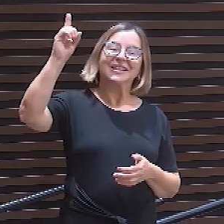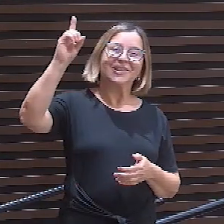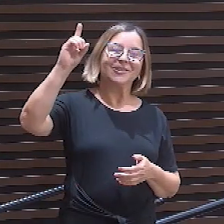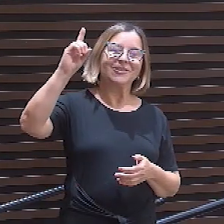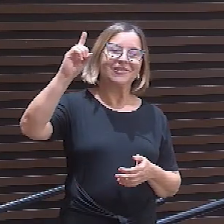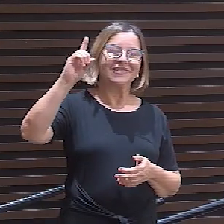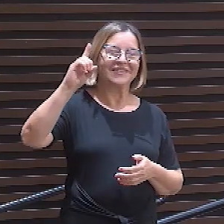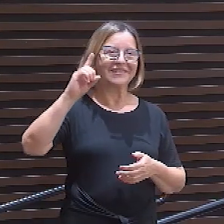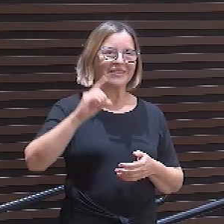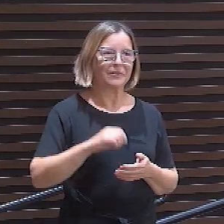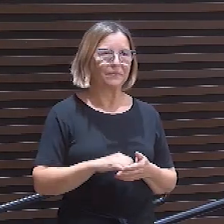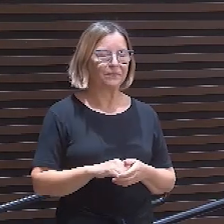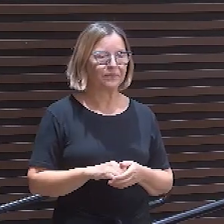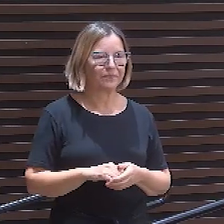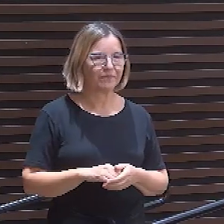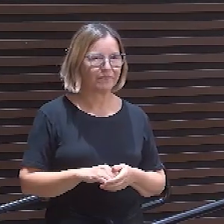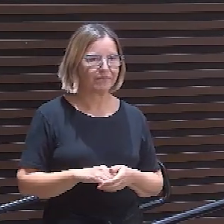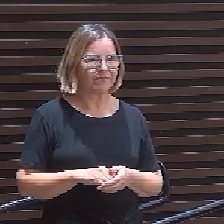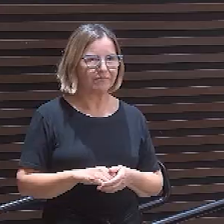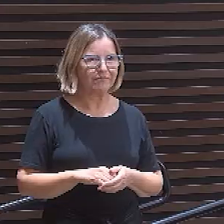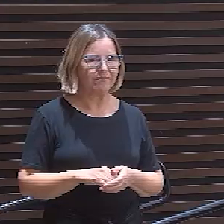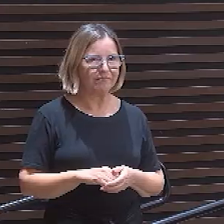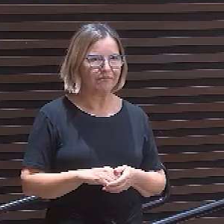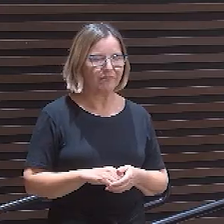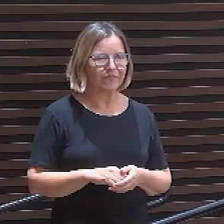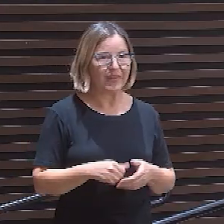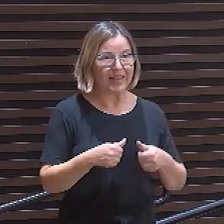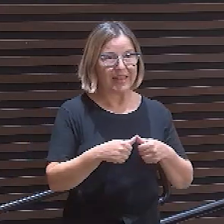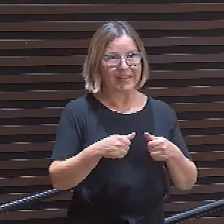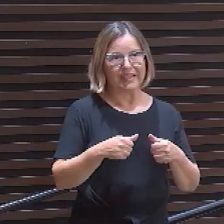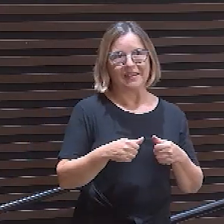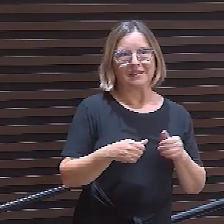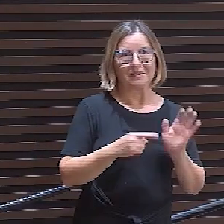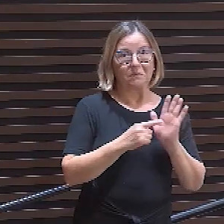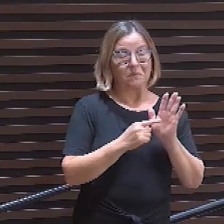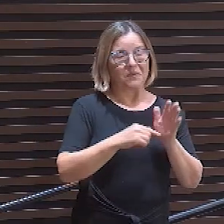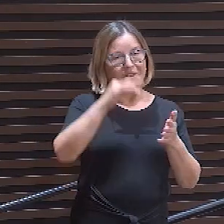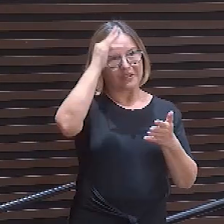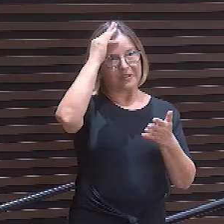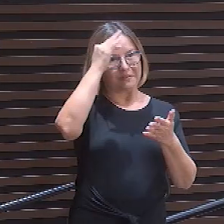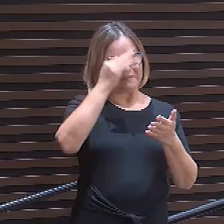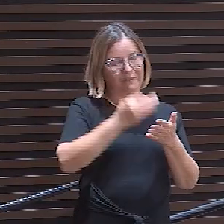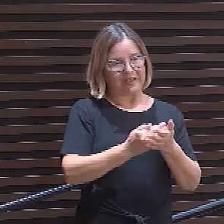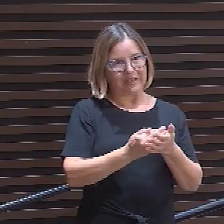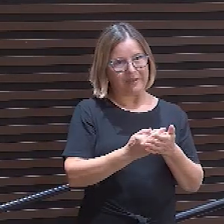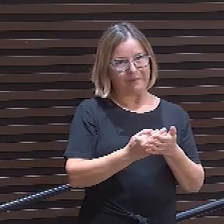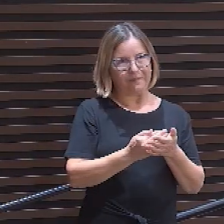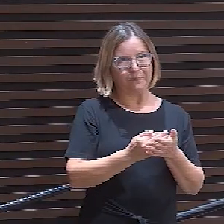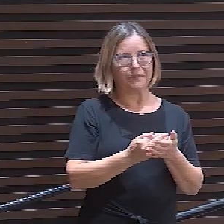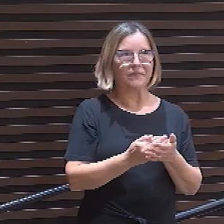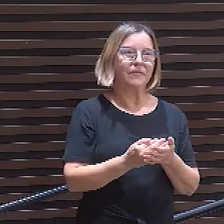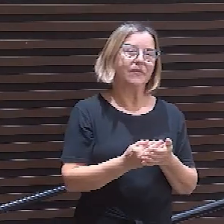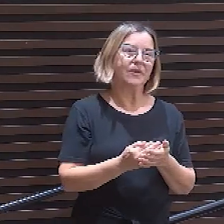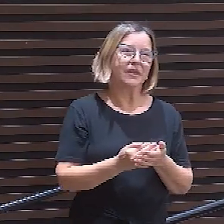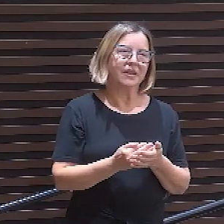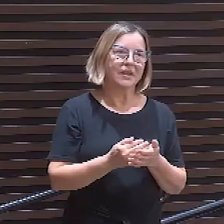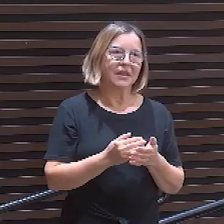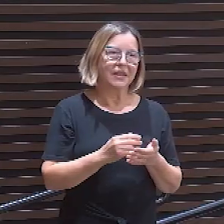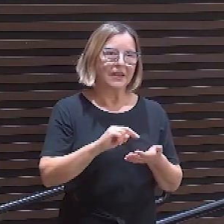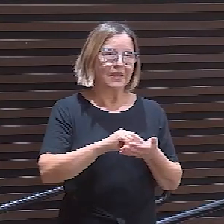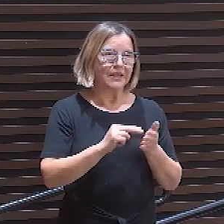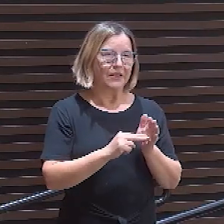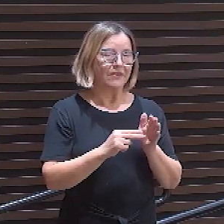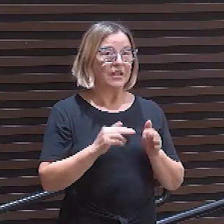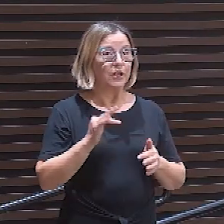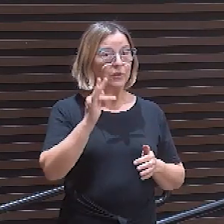Cristo. Esse ato de fé que prefigura o sacrifício do nosso Senhor, o verdadeiro Cordeiro de